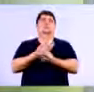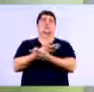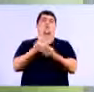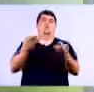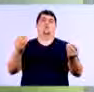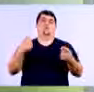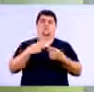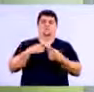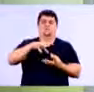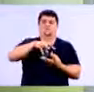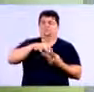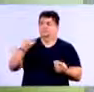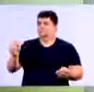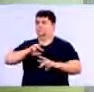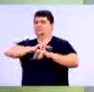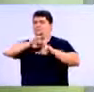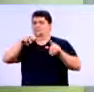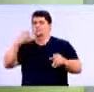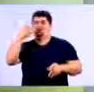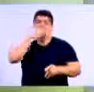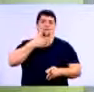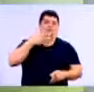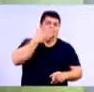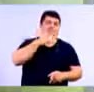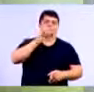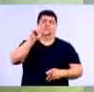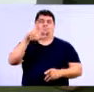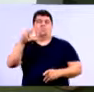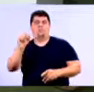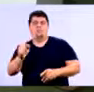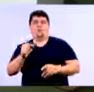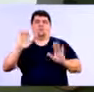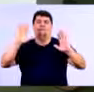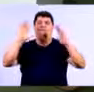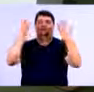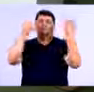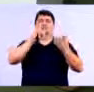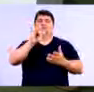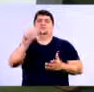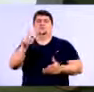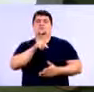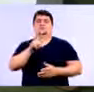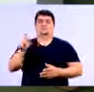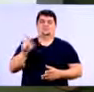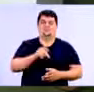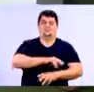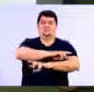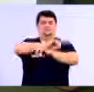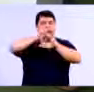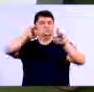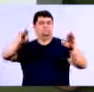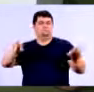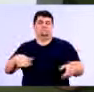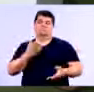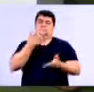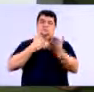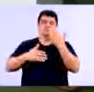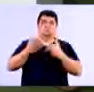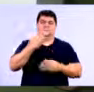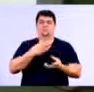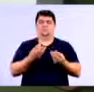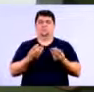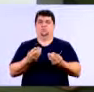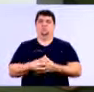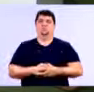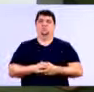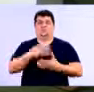tantos salgadinhos, com tantos bolos. As festas de Dia dos Professores? É verdade, a festa do Dia dos Professores. Mas